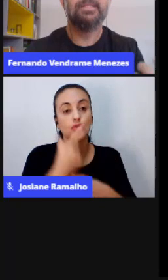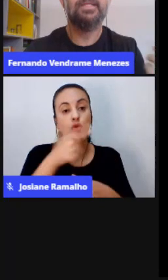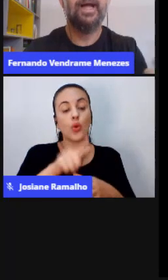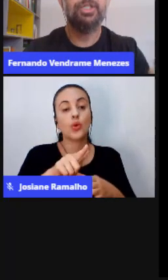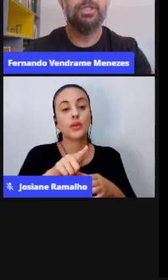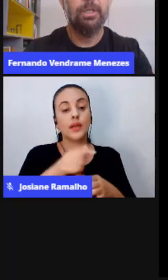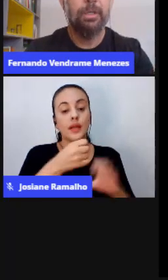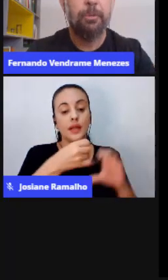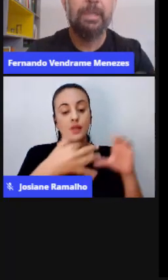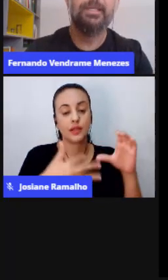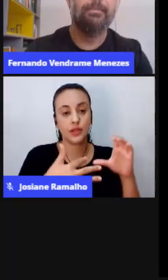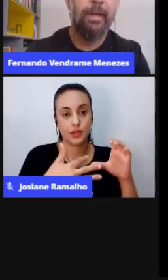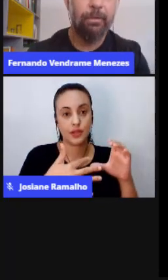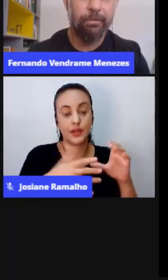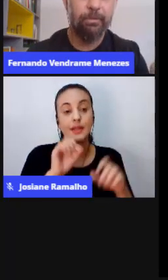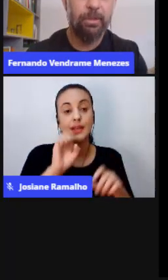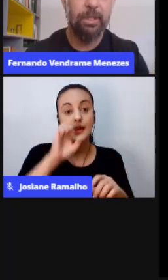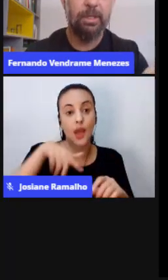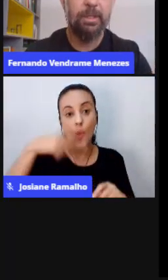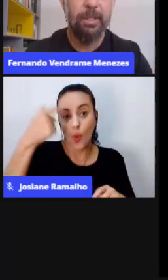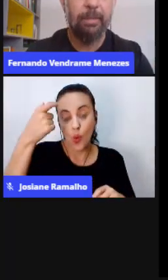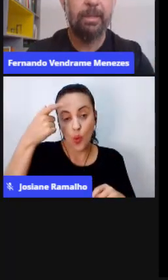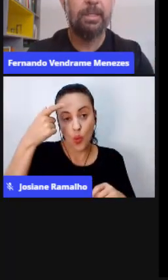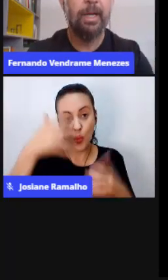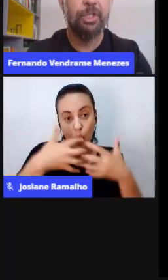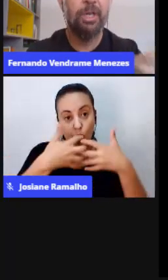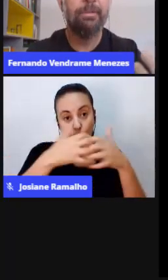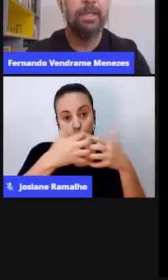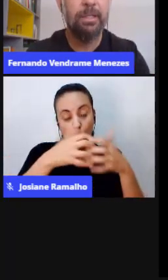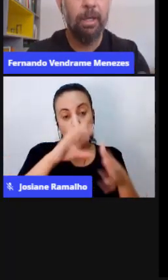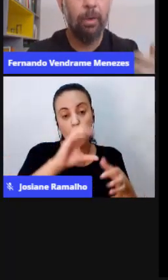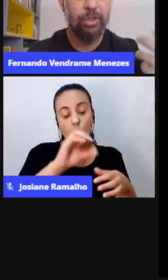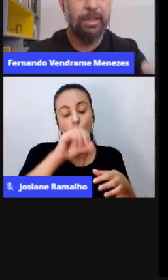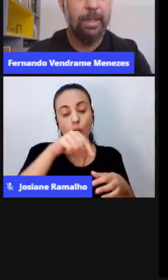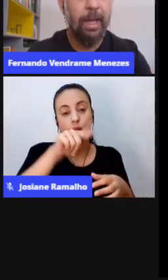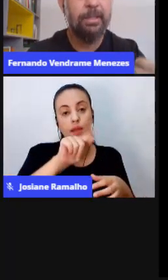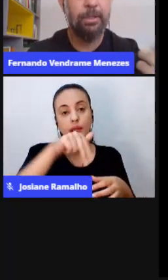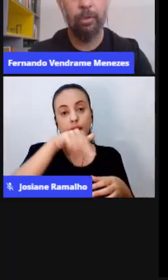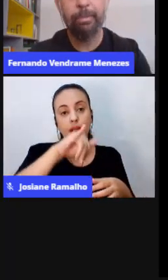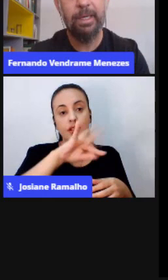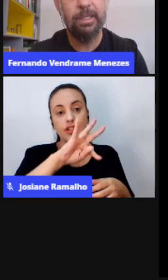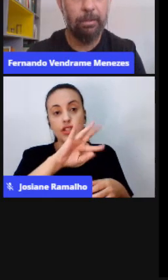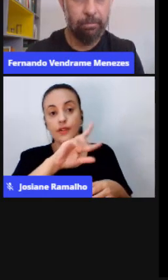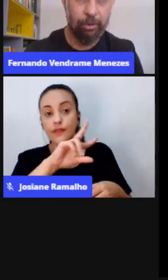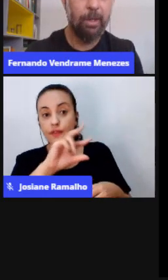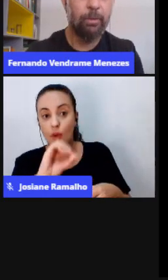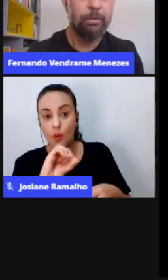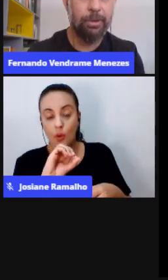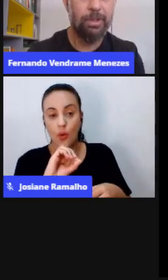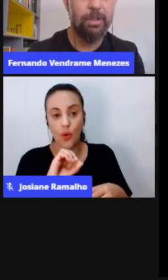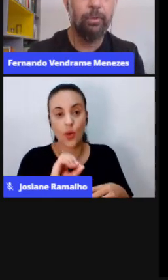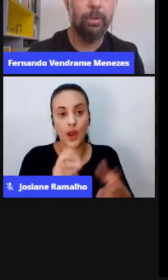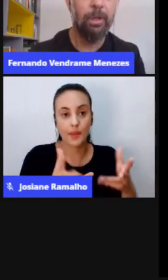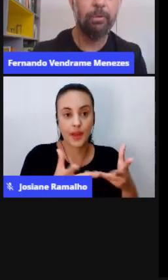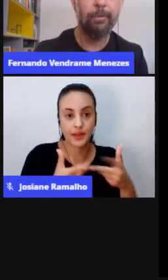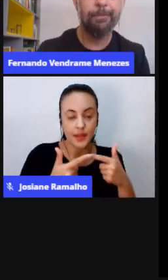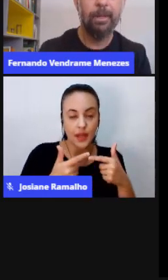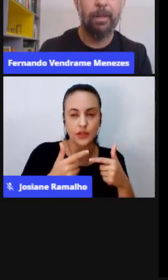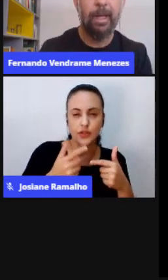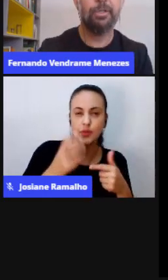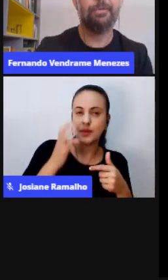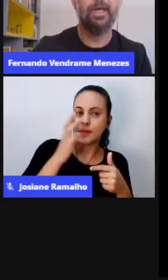a capacidade de pensamento, vamos dizer assim, a capacidade de reflexão, de análise, de compreensão de um aluno de 6º